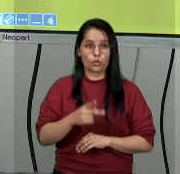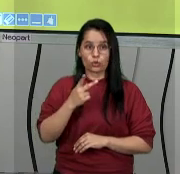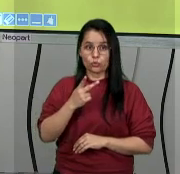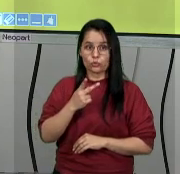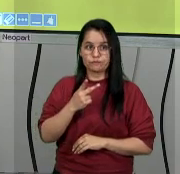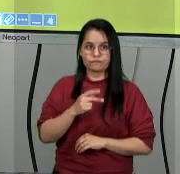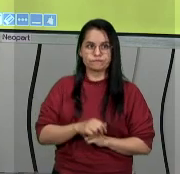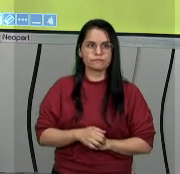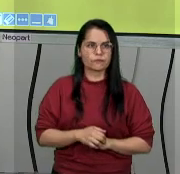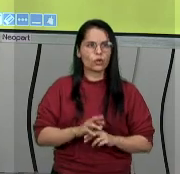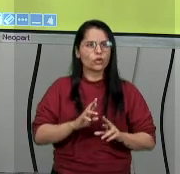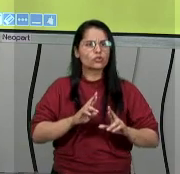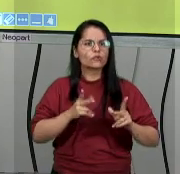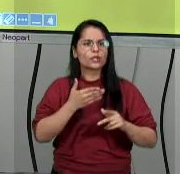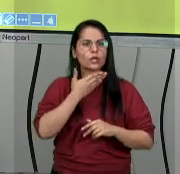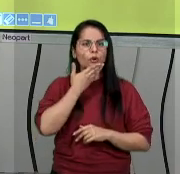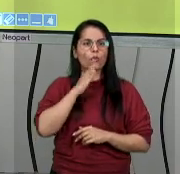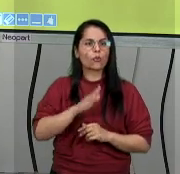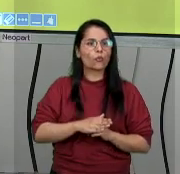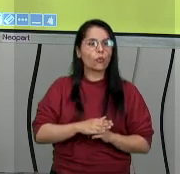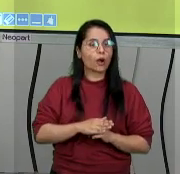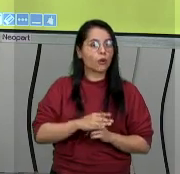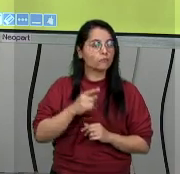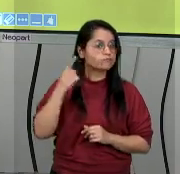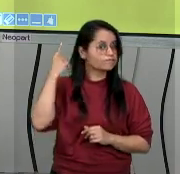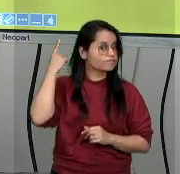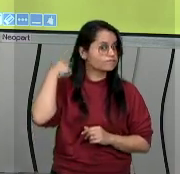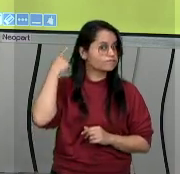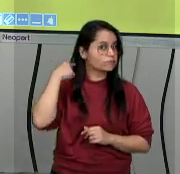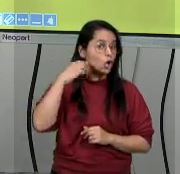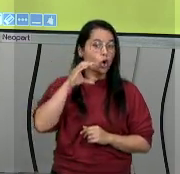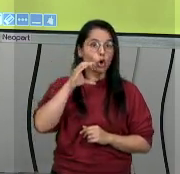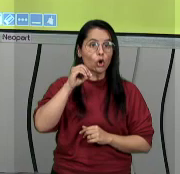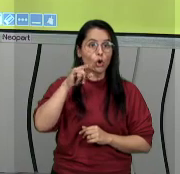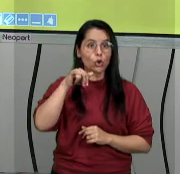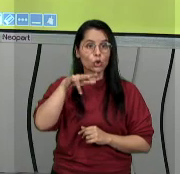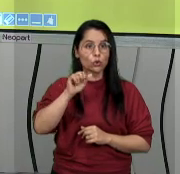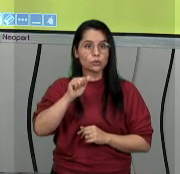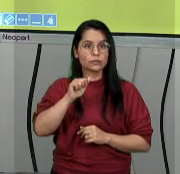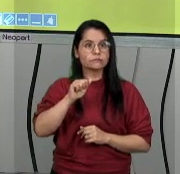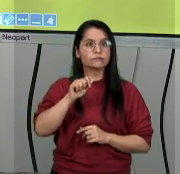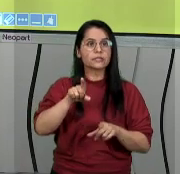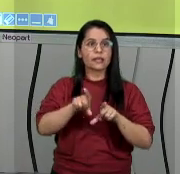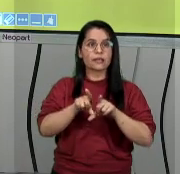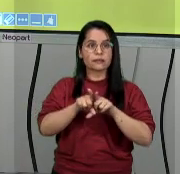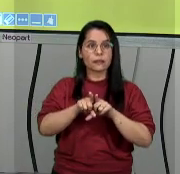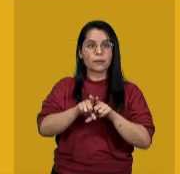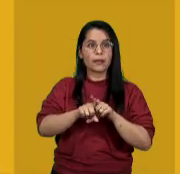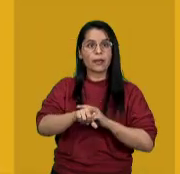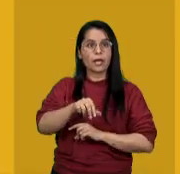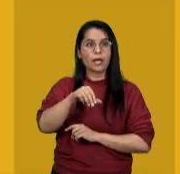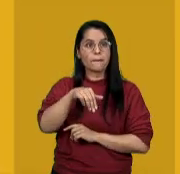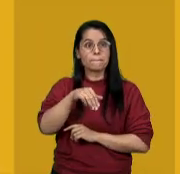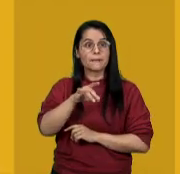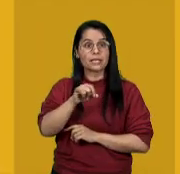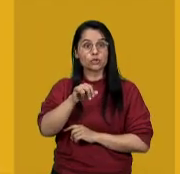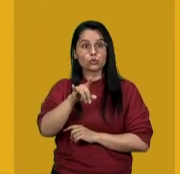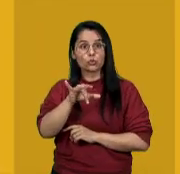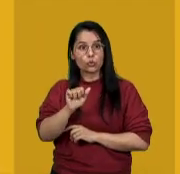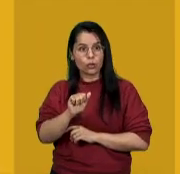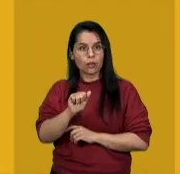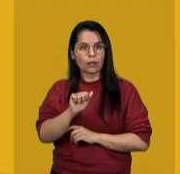Dois, diferencie coluna vertebral e medula espinhal. A nossa coluna vertebral,